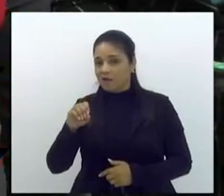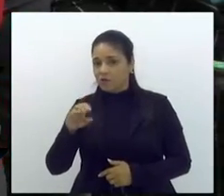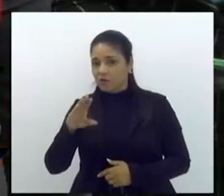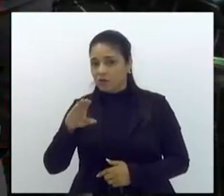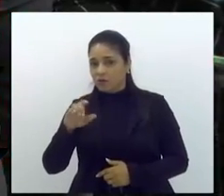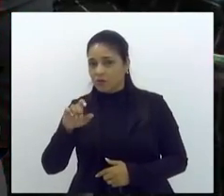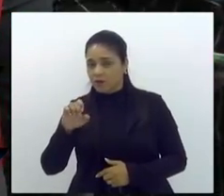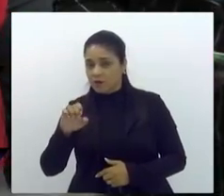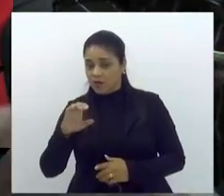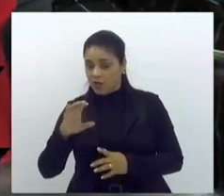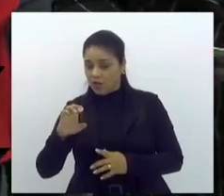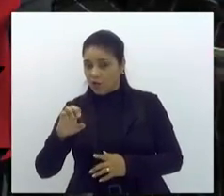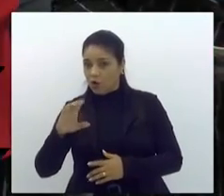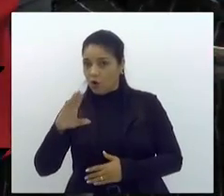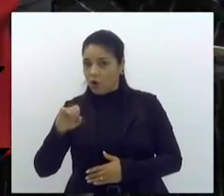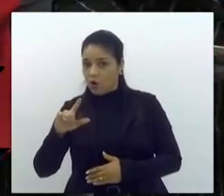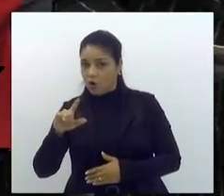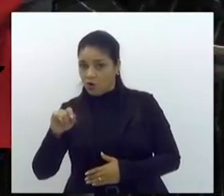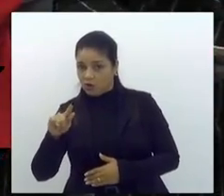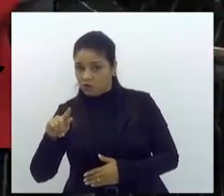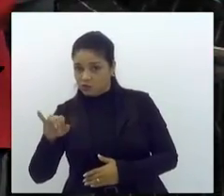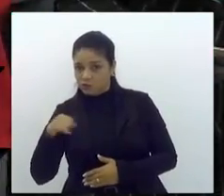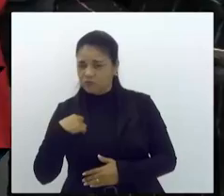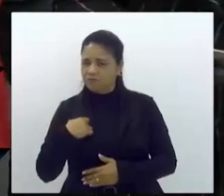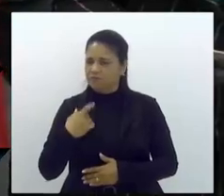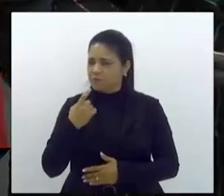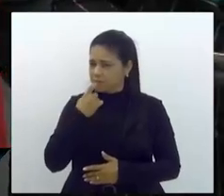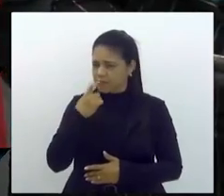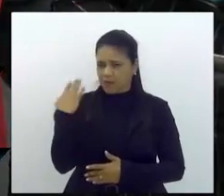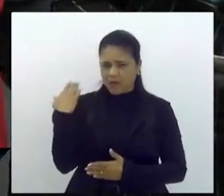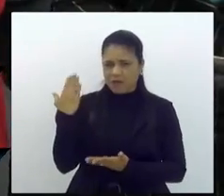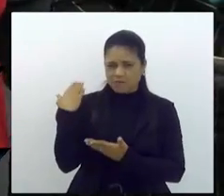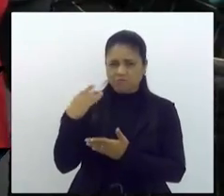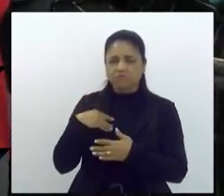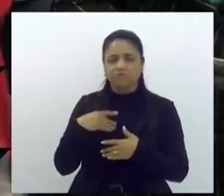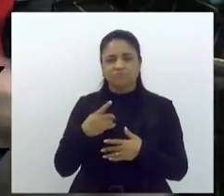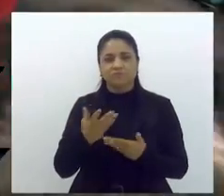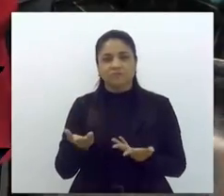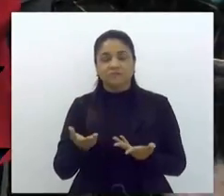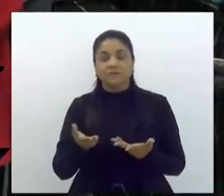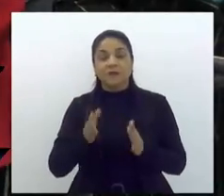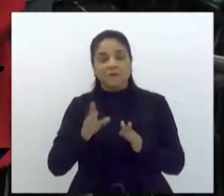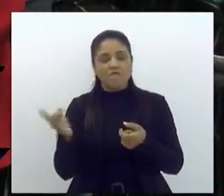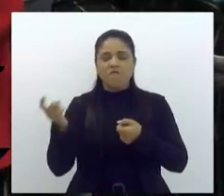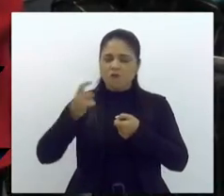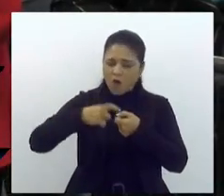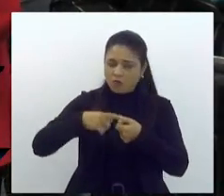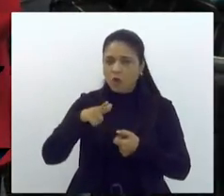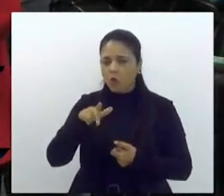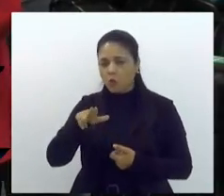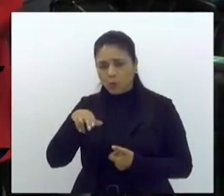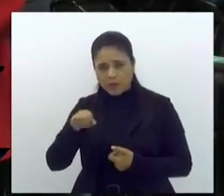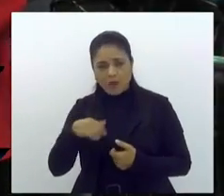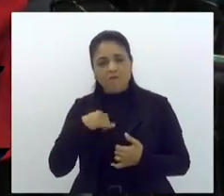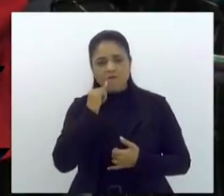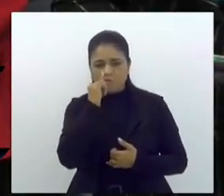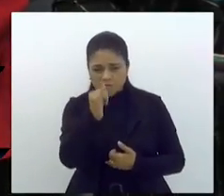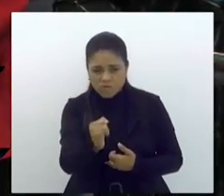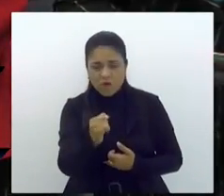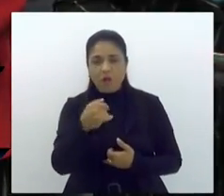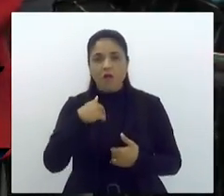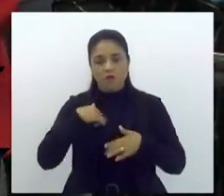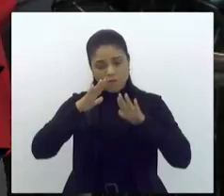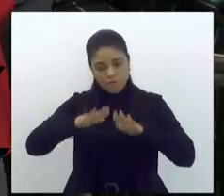tanto tempo aqui então deputada Mariana faz muito bem voltar lá para dizer olha daqui não saio daqui ninguém me tira